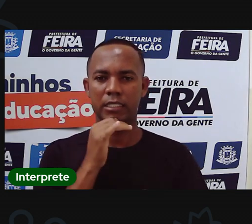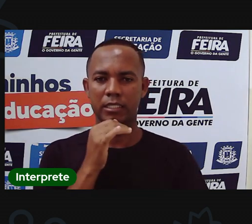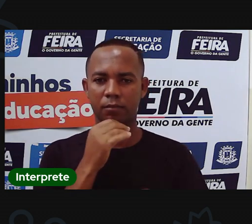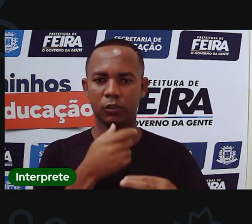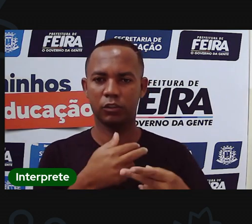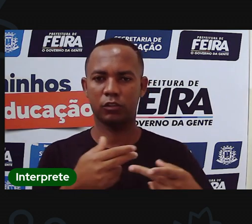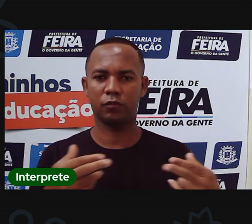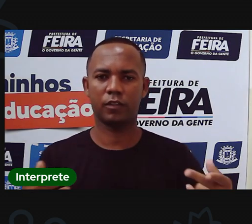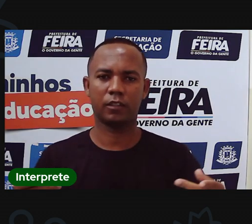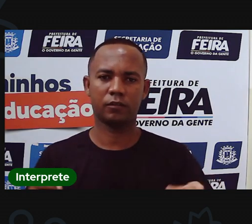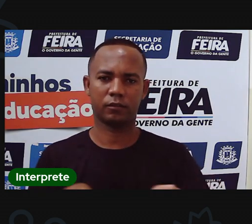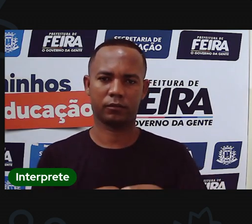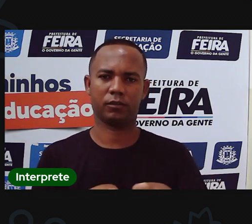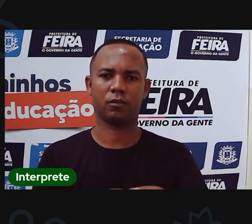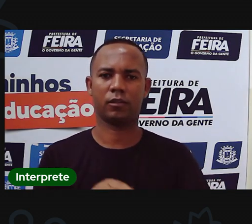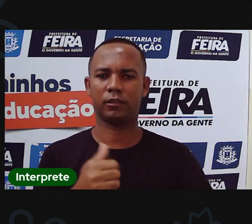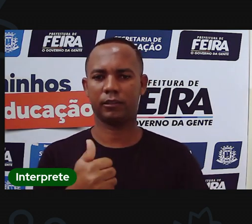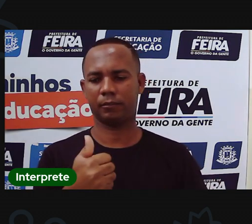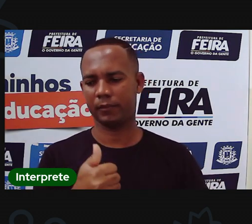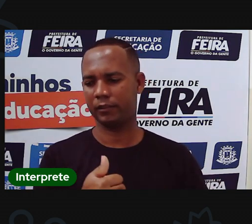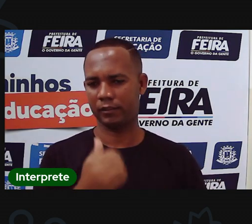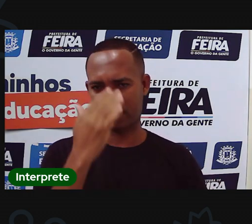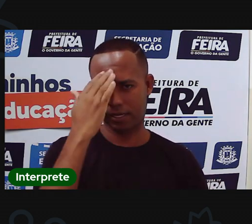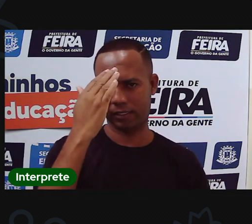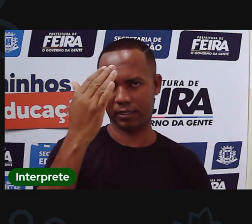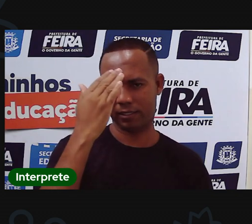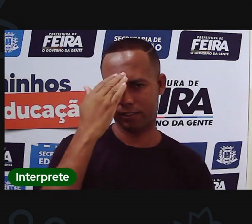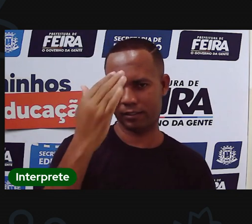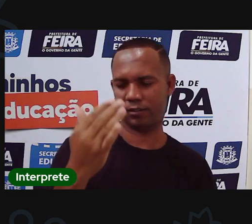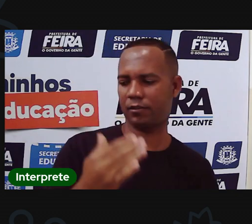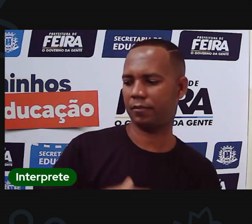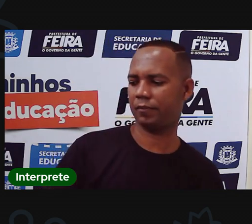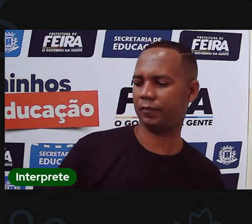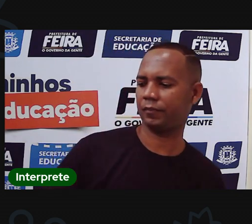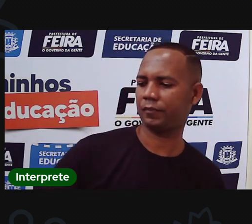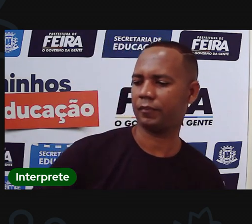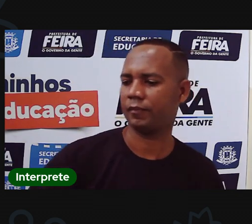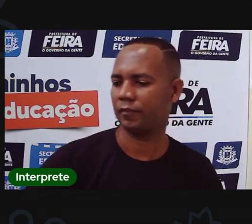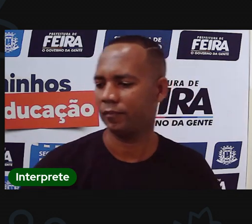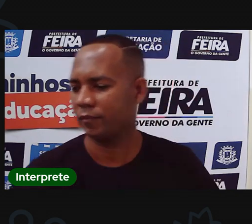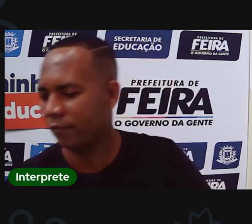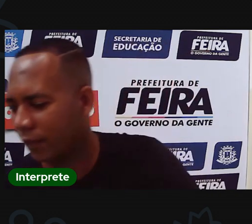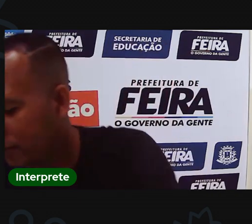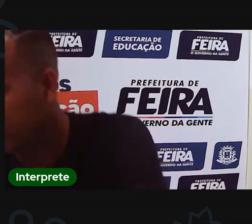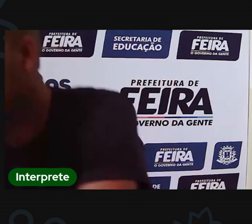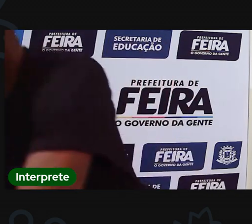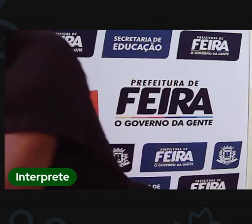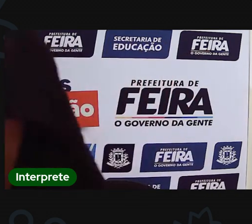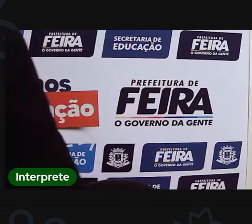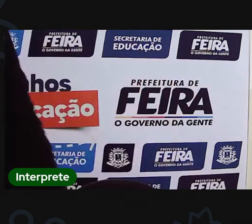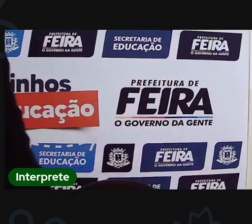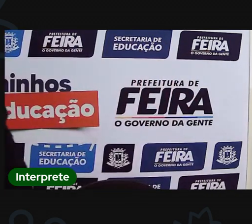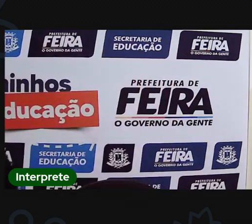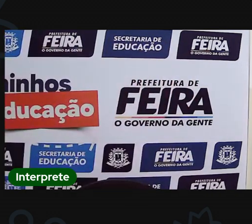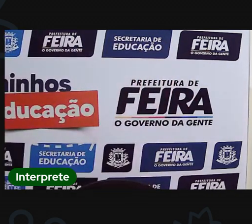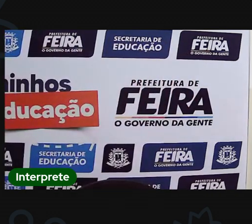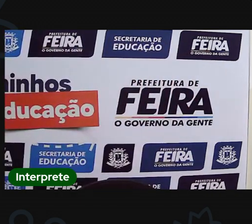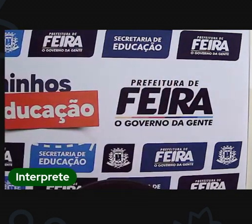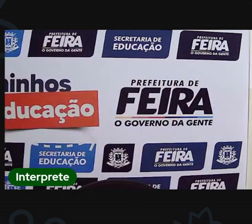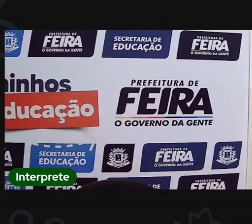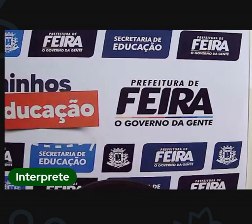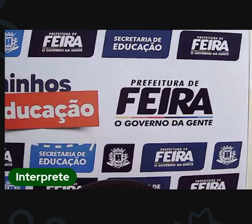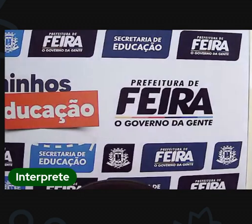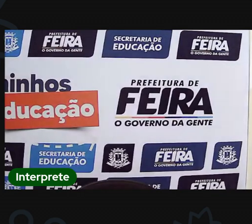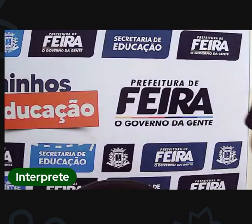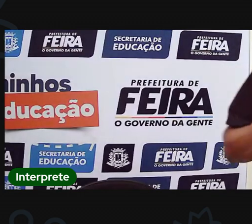Lima, Dr. Cober Martins da Silva, a Escola Municipal Dr. João Duarte Guimarães, a Faustino